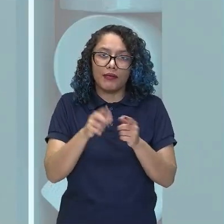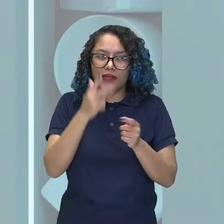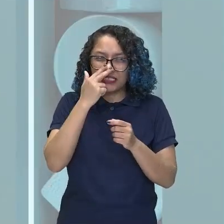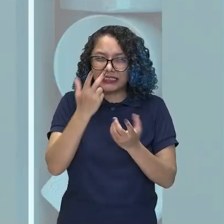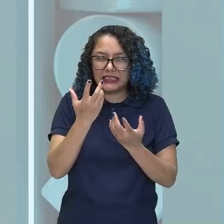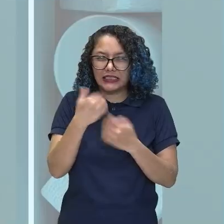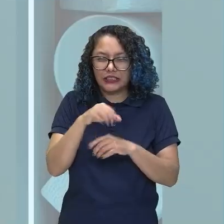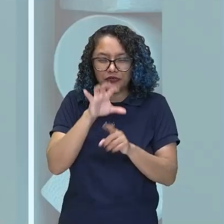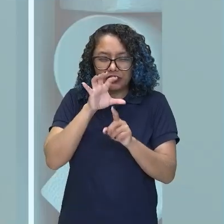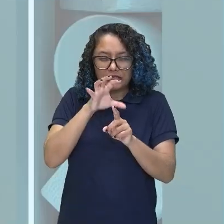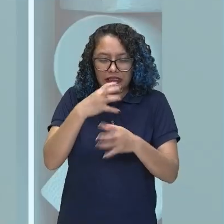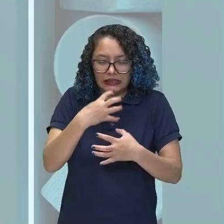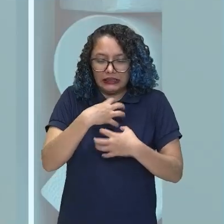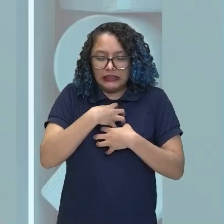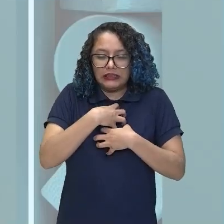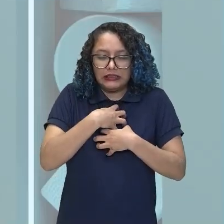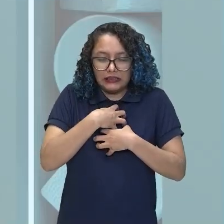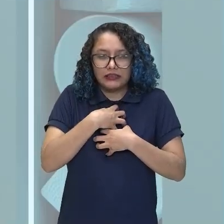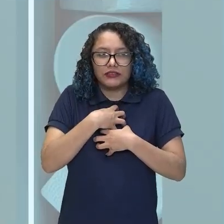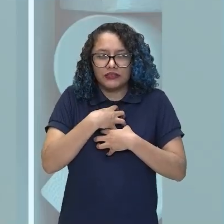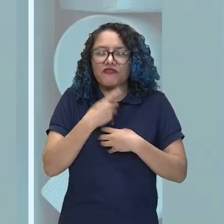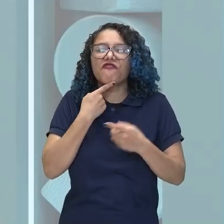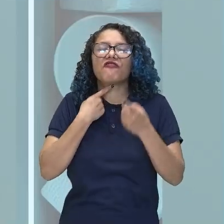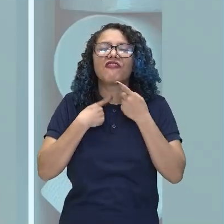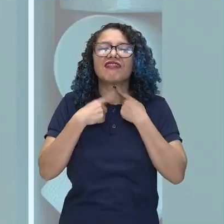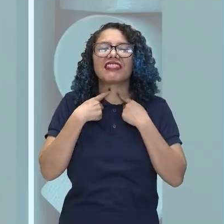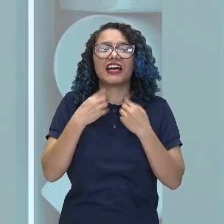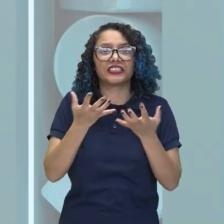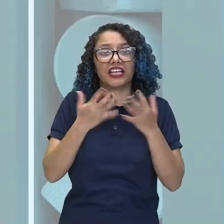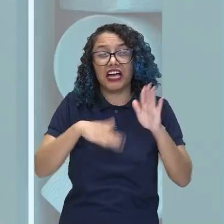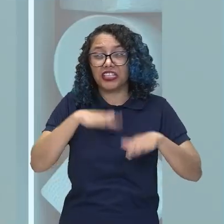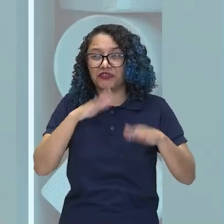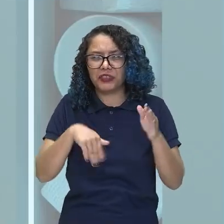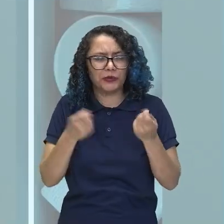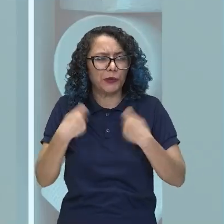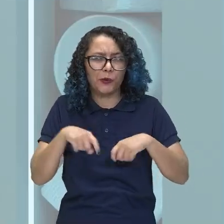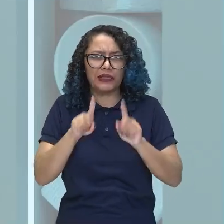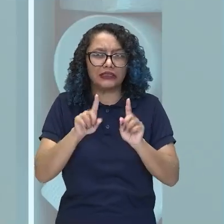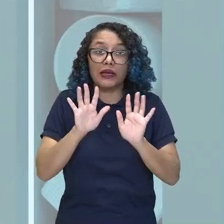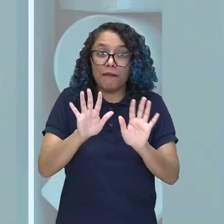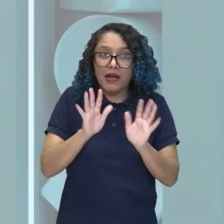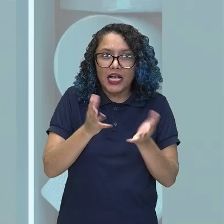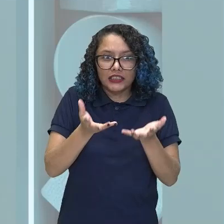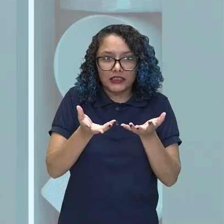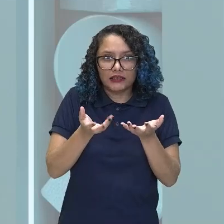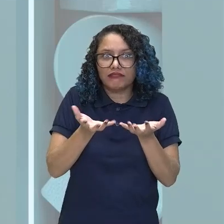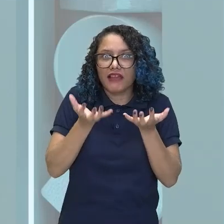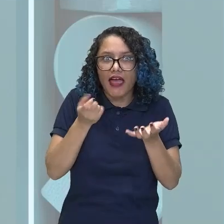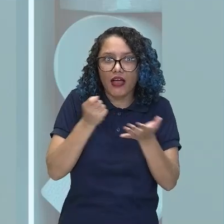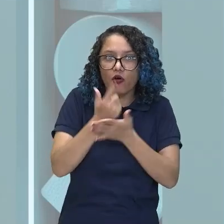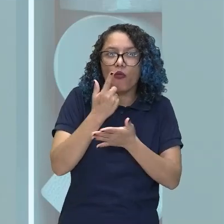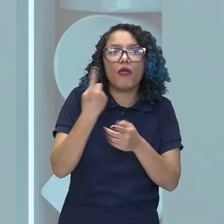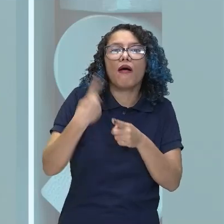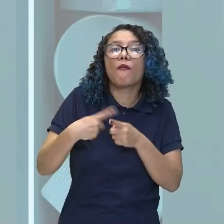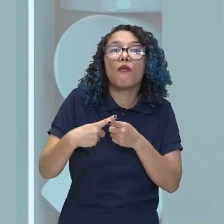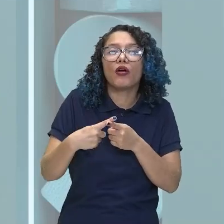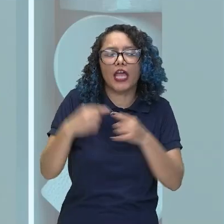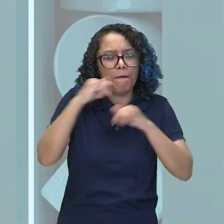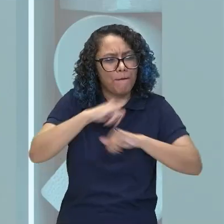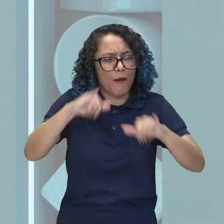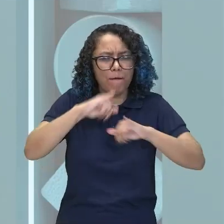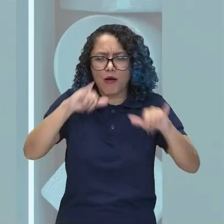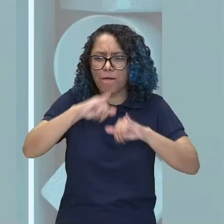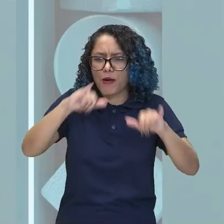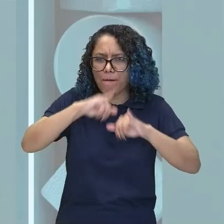você, que na verdade você não tem necessidade daquele produto ou daquele serviço. Mas, devido a esse excesso de